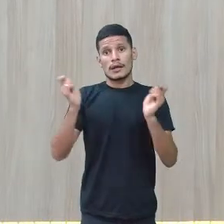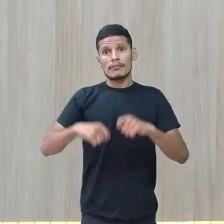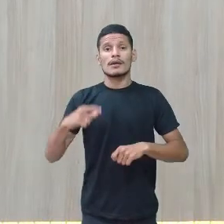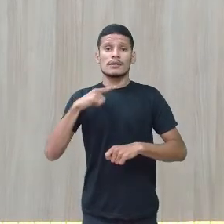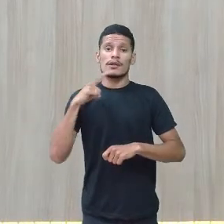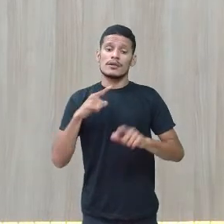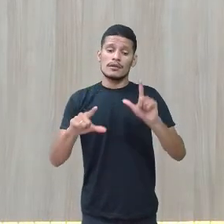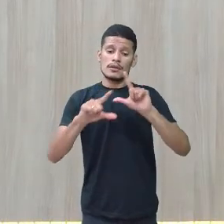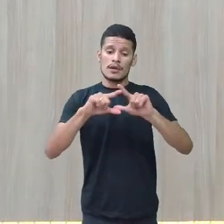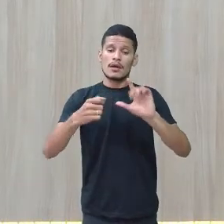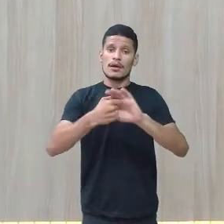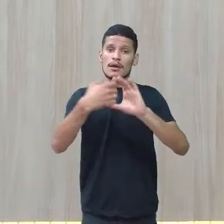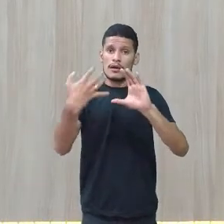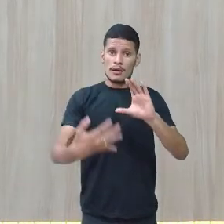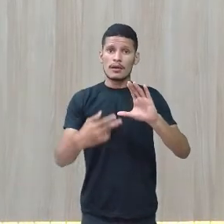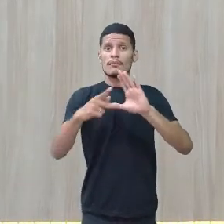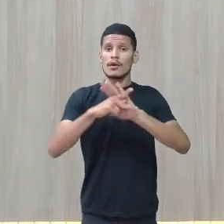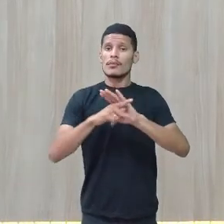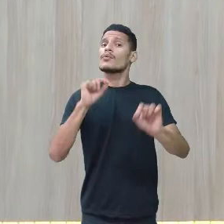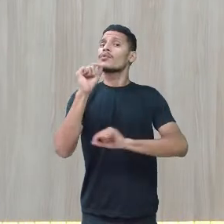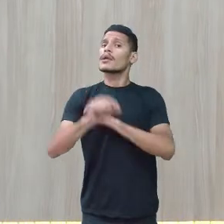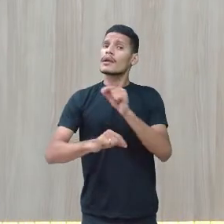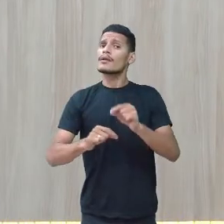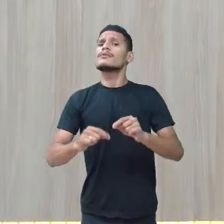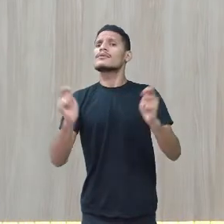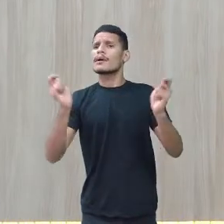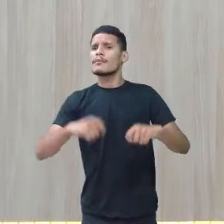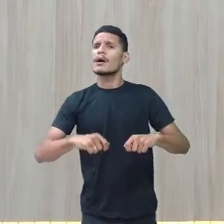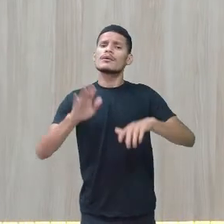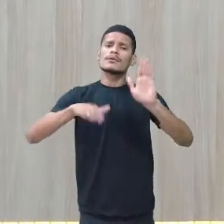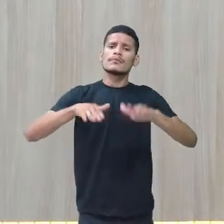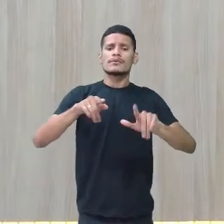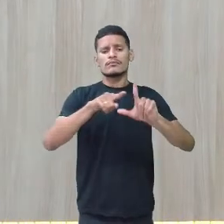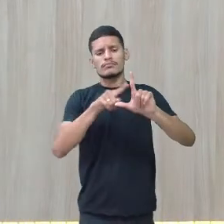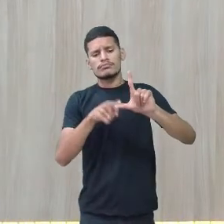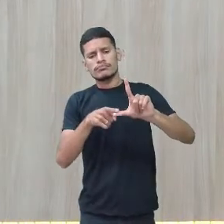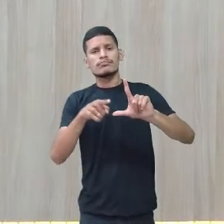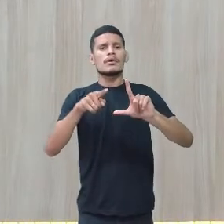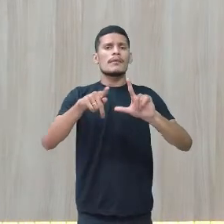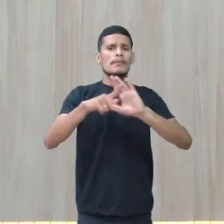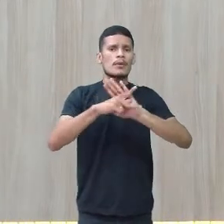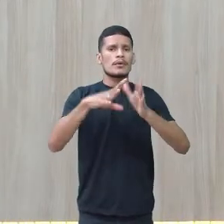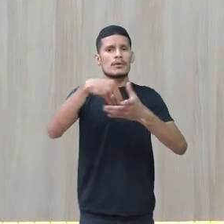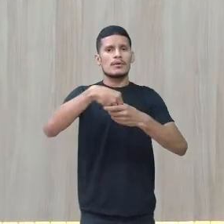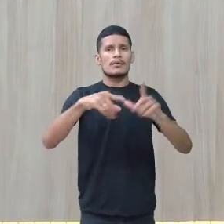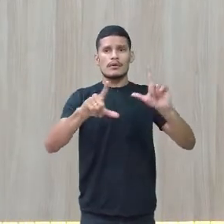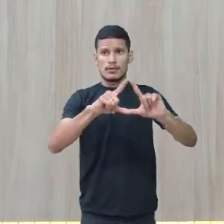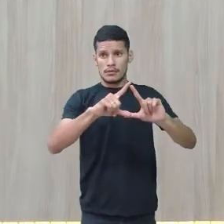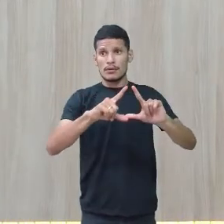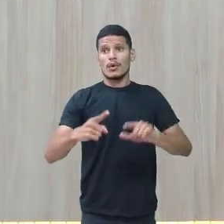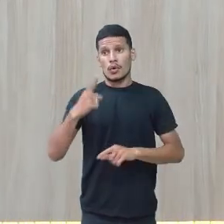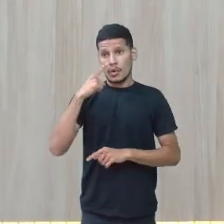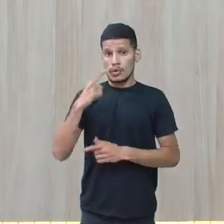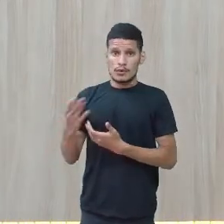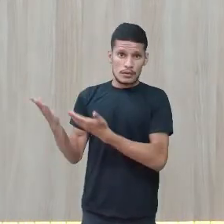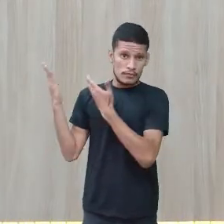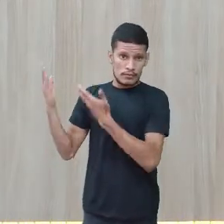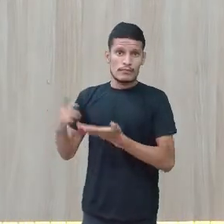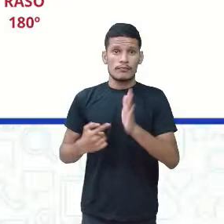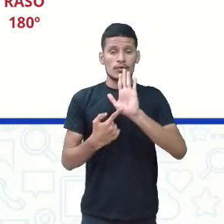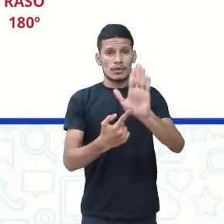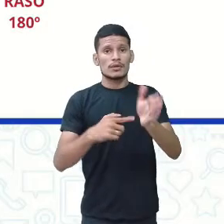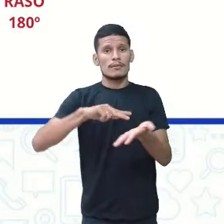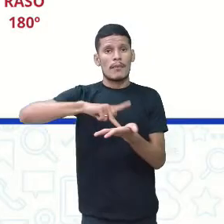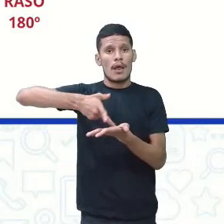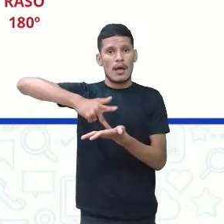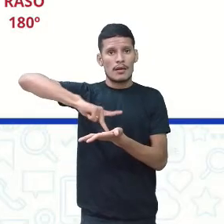triângulos, por exemplo, de acordo com os ângulos que esse triângulo possui. E aí eu trouxe para vocês a imagem da bailarina,